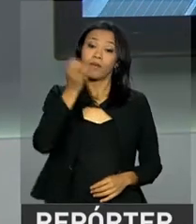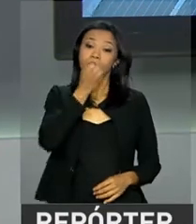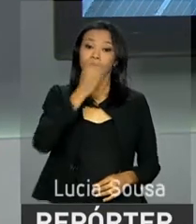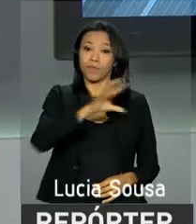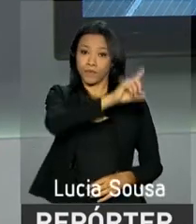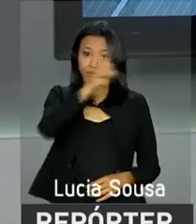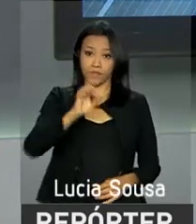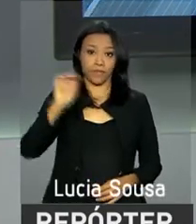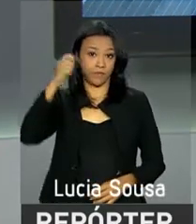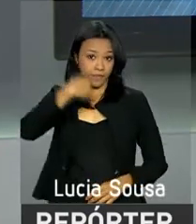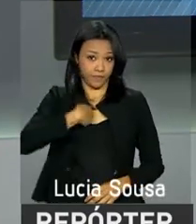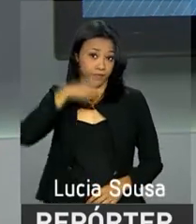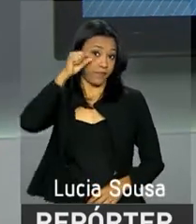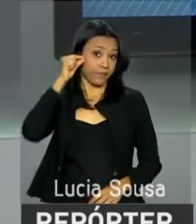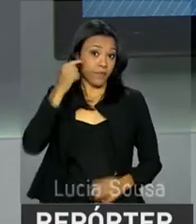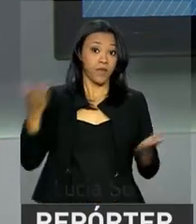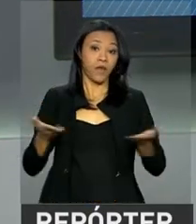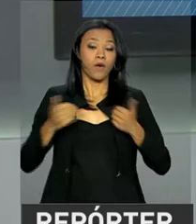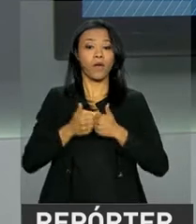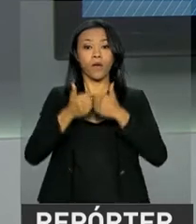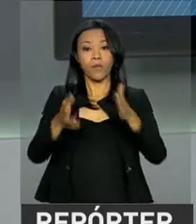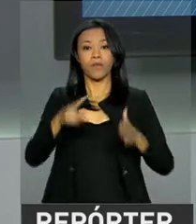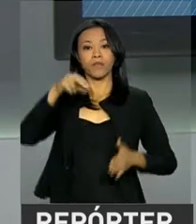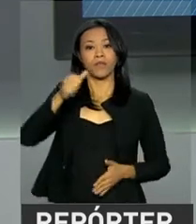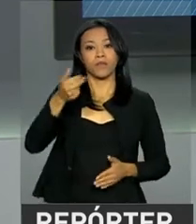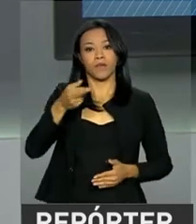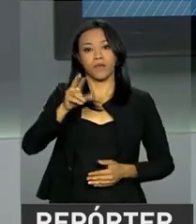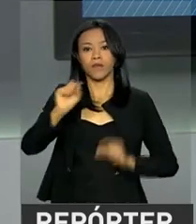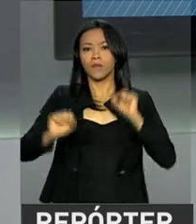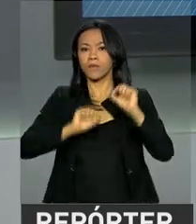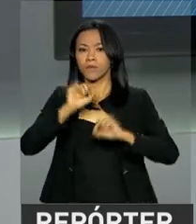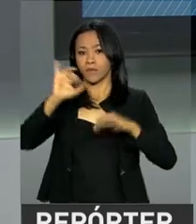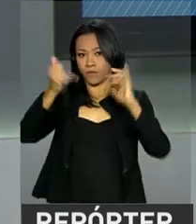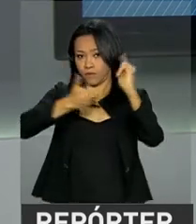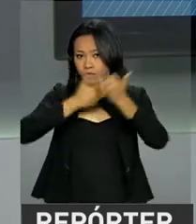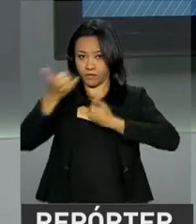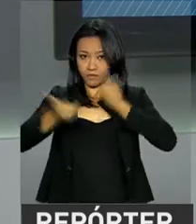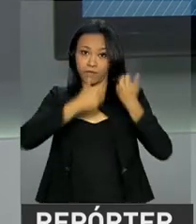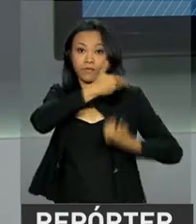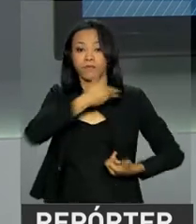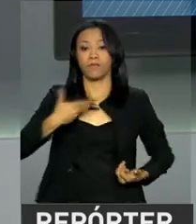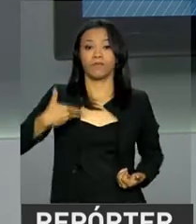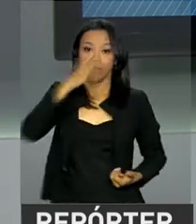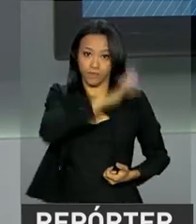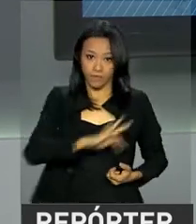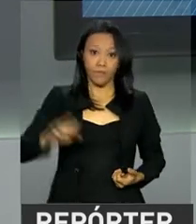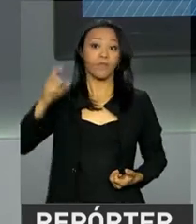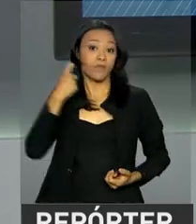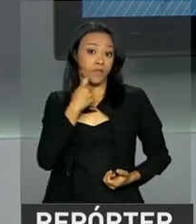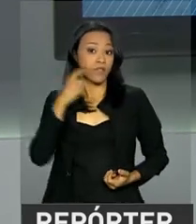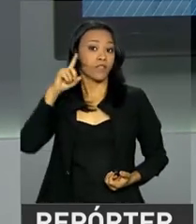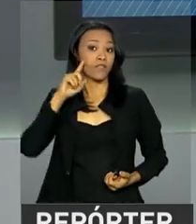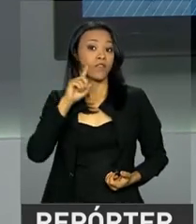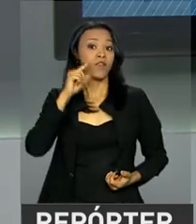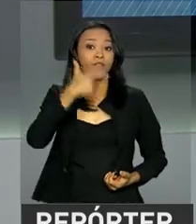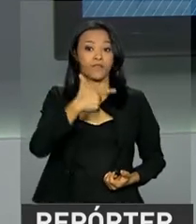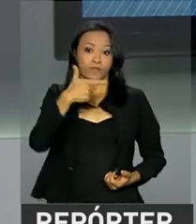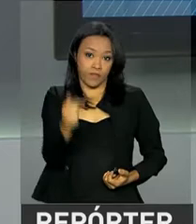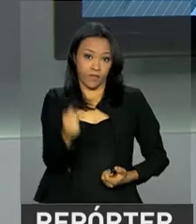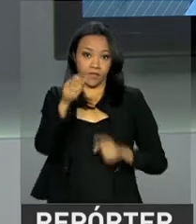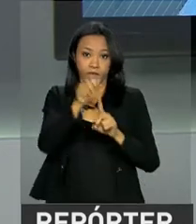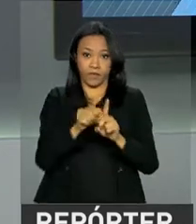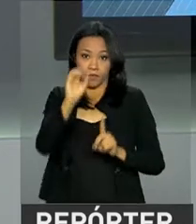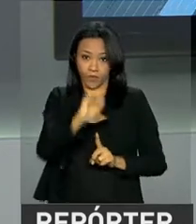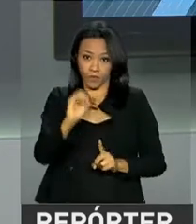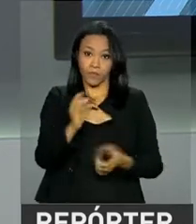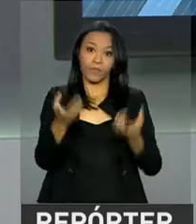Olá, bom dia. Eu sou Thaisa Dias e começa agora o Repórter NBR com as notícias do governo federal desta sexta-feira, 27 de outubro.